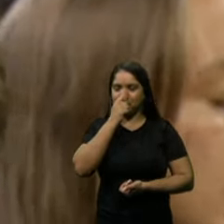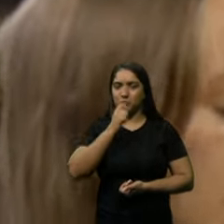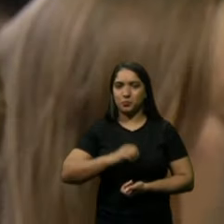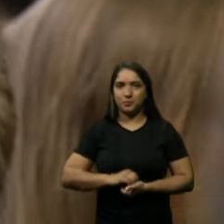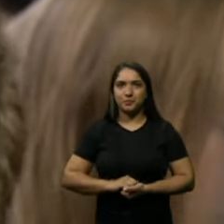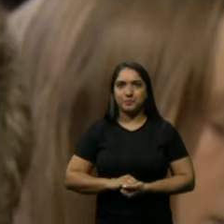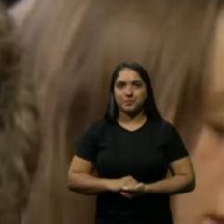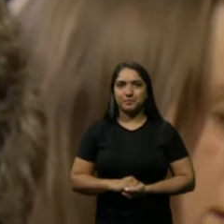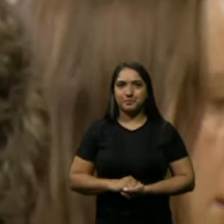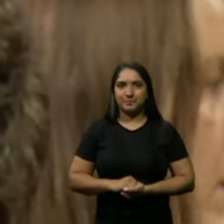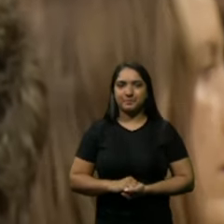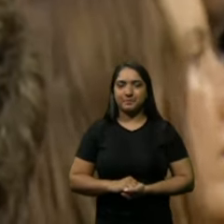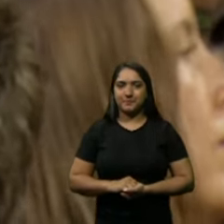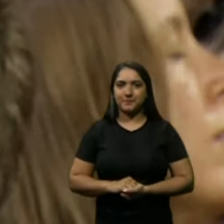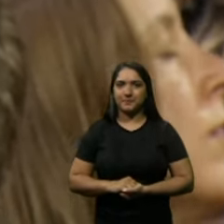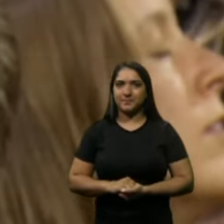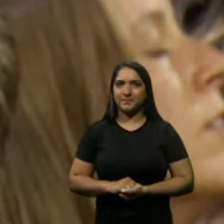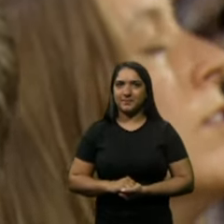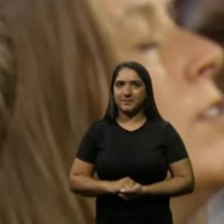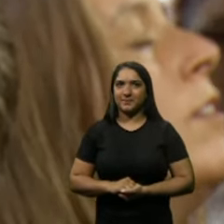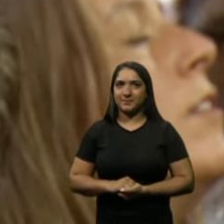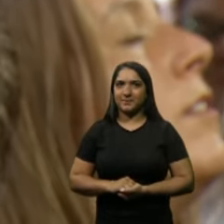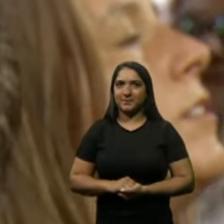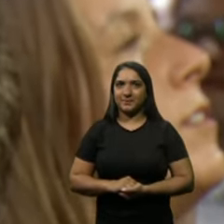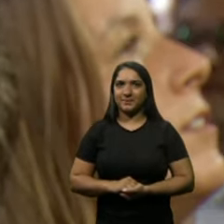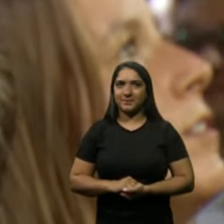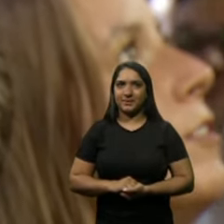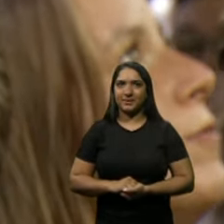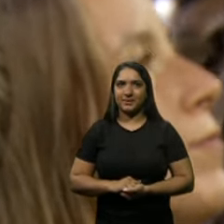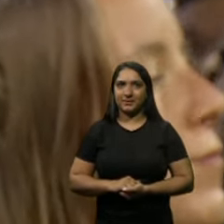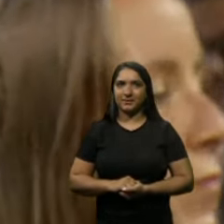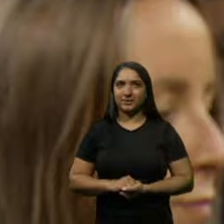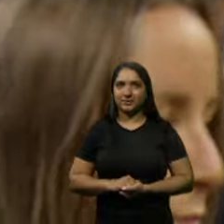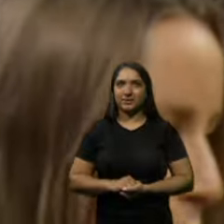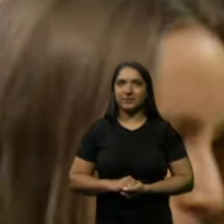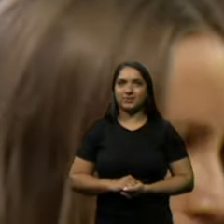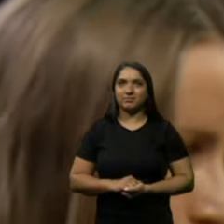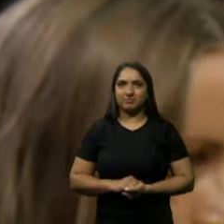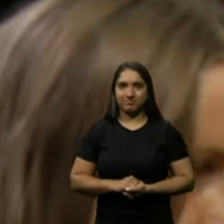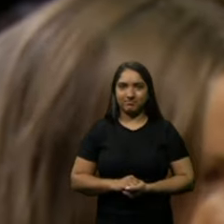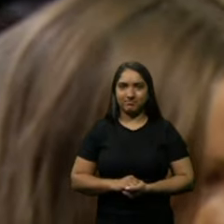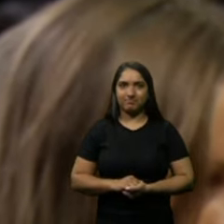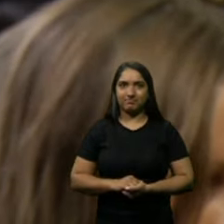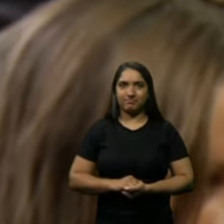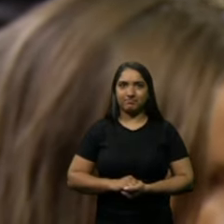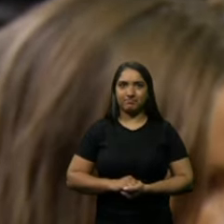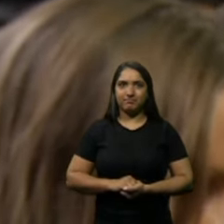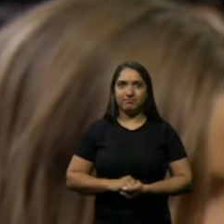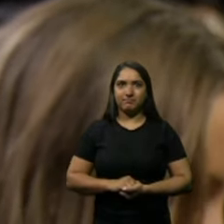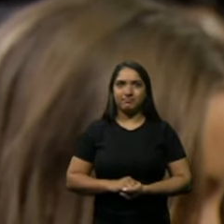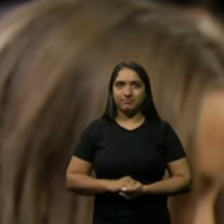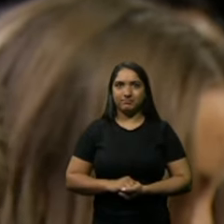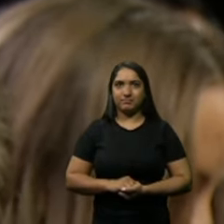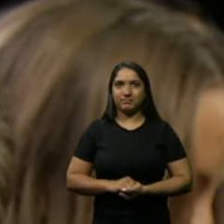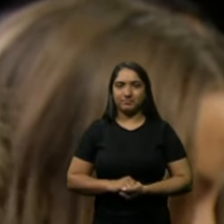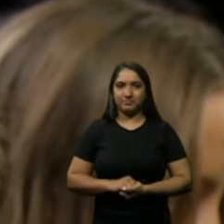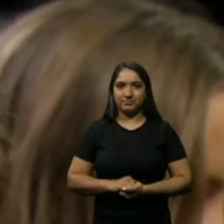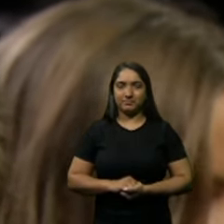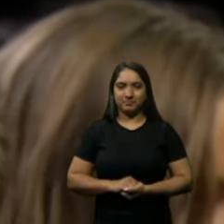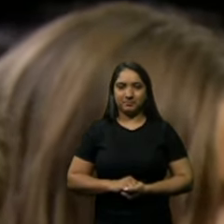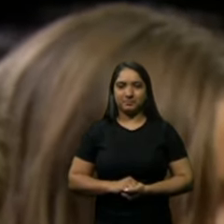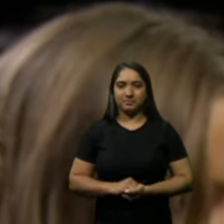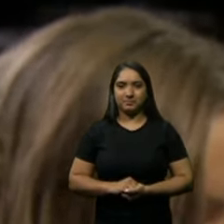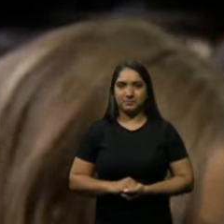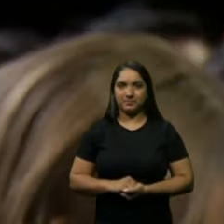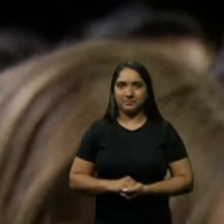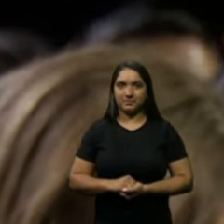fora isso é só o que a FIFA por dentro Ok faca e o